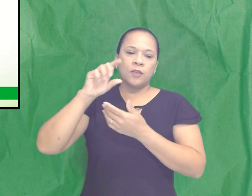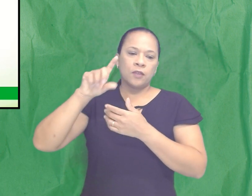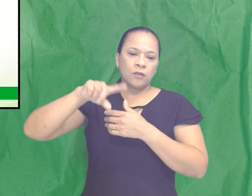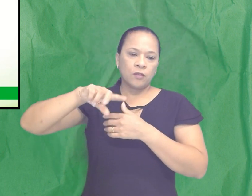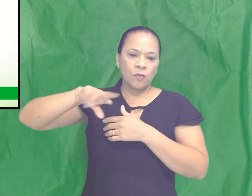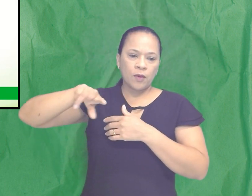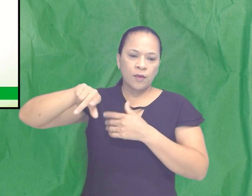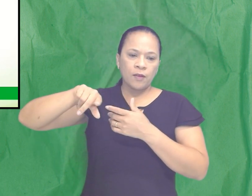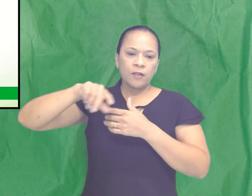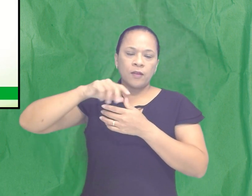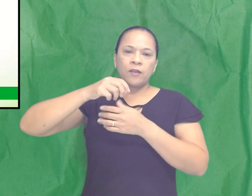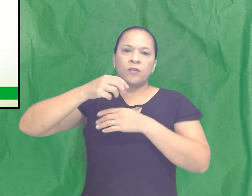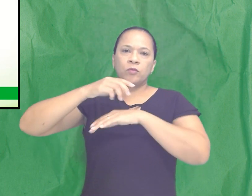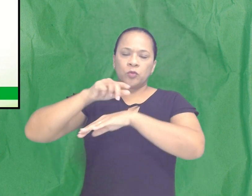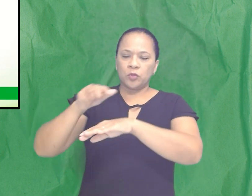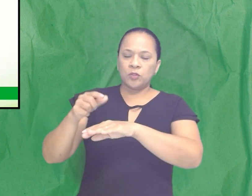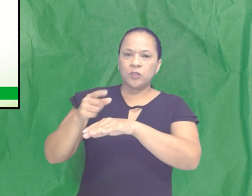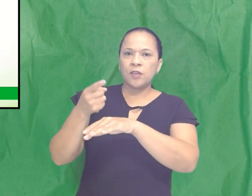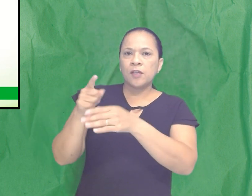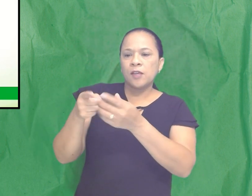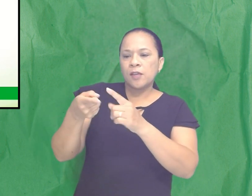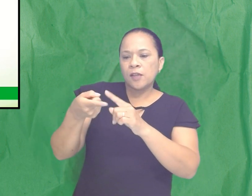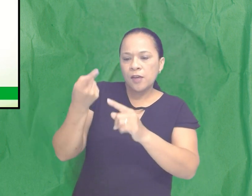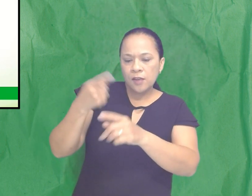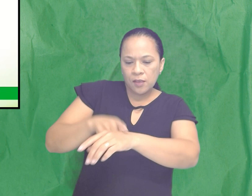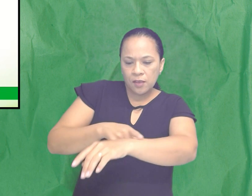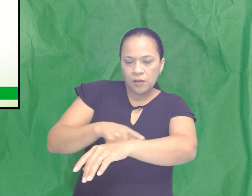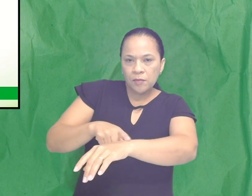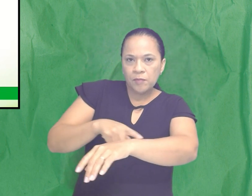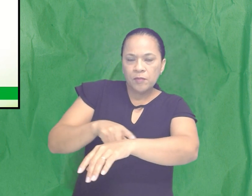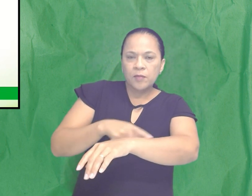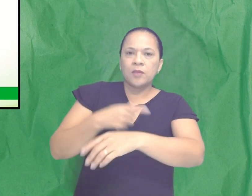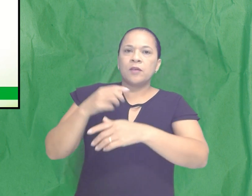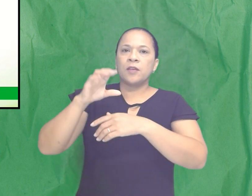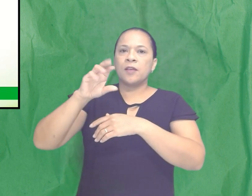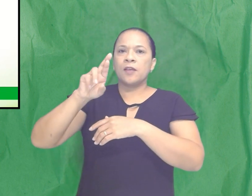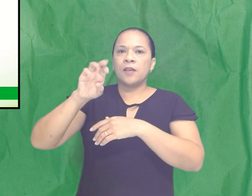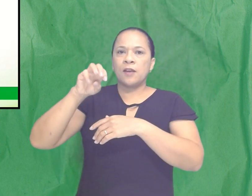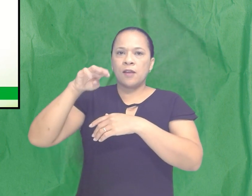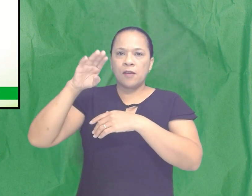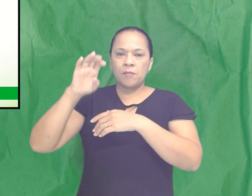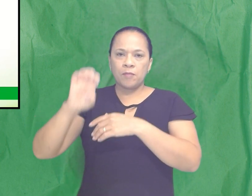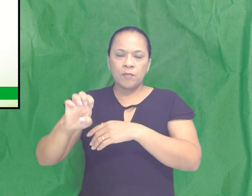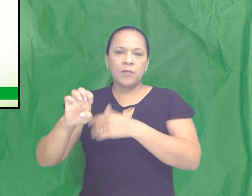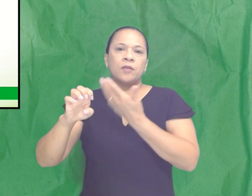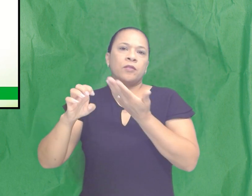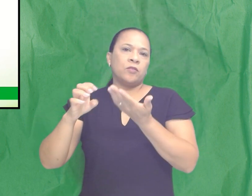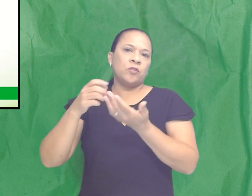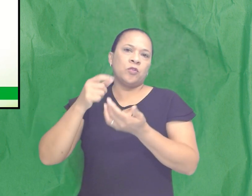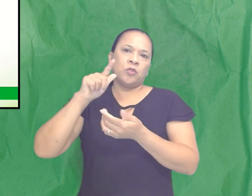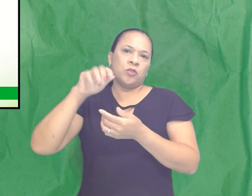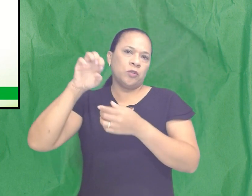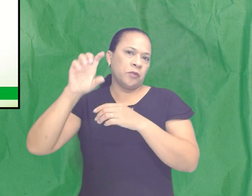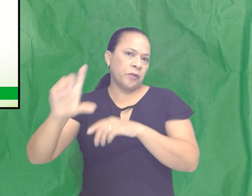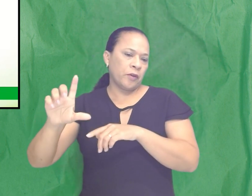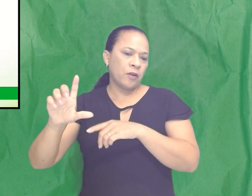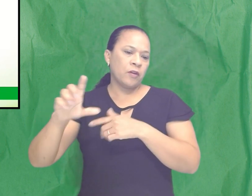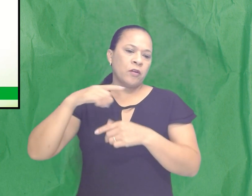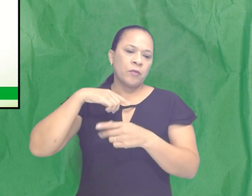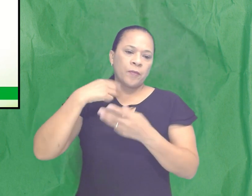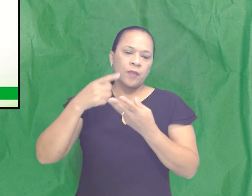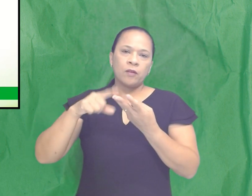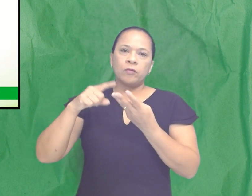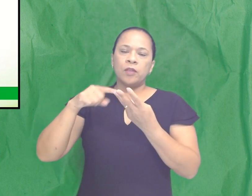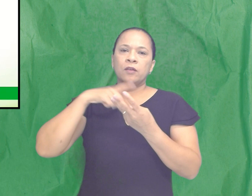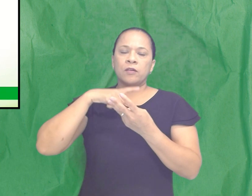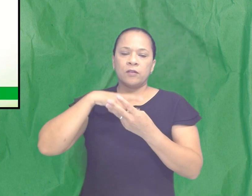os cremes, as pastas e as pomadas. As formas líquidas são as soluções, os xaropes, os